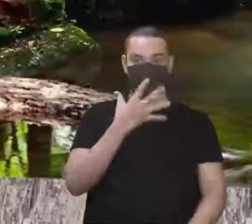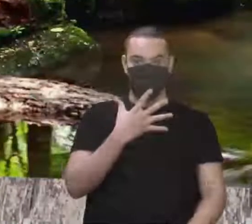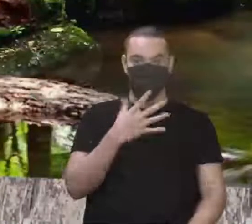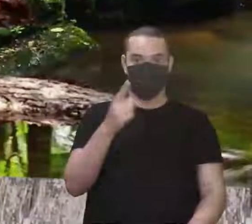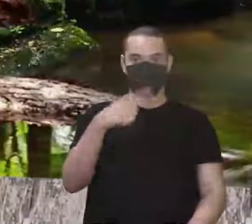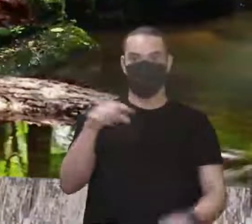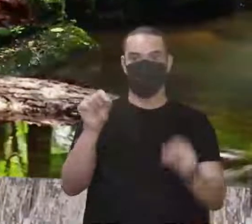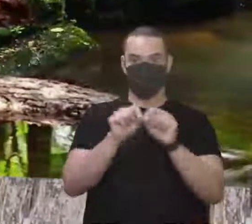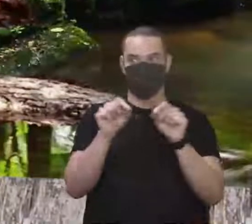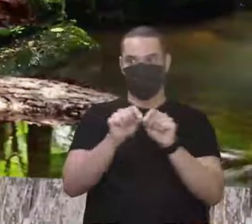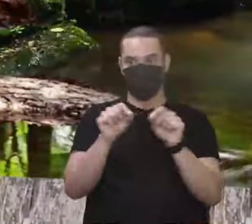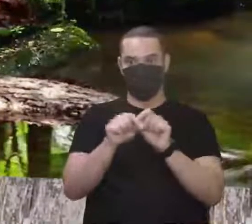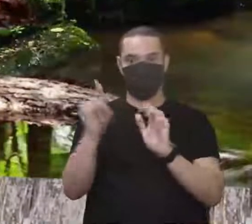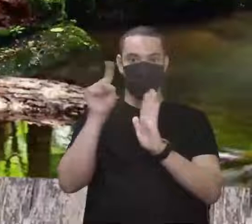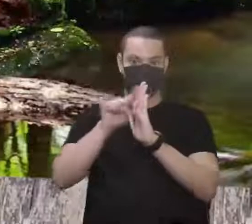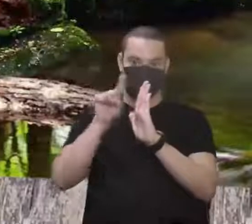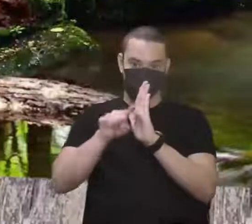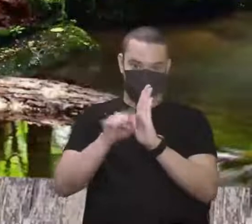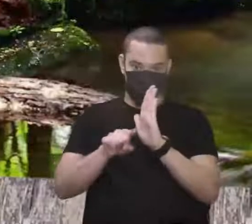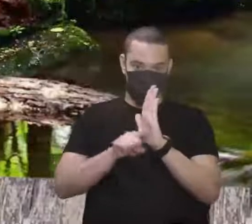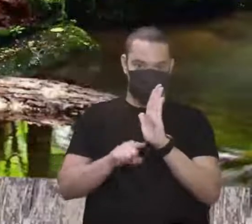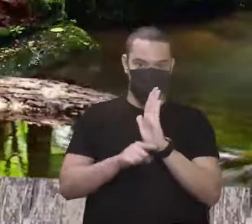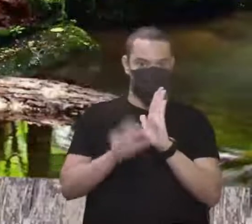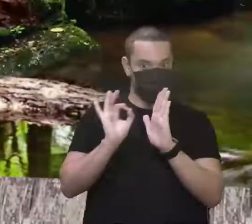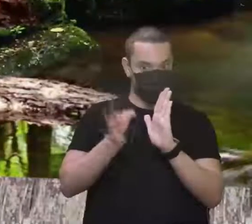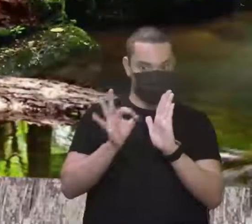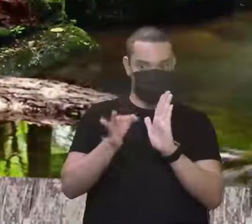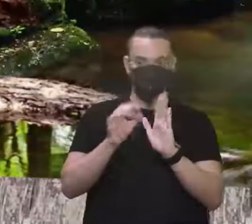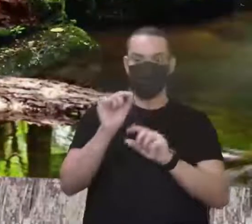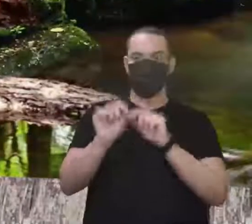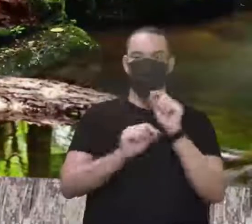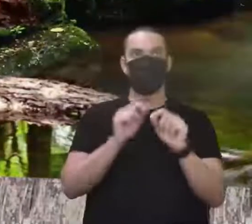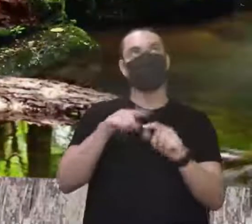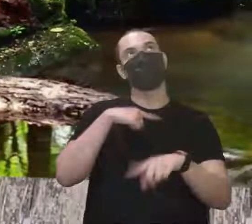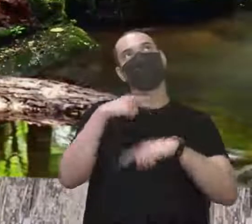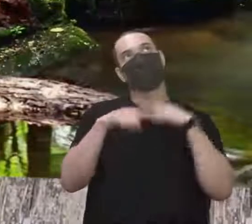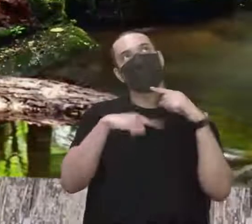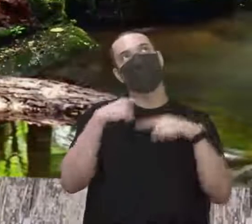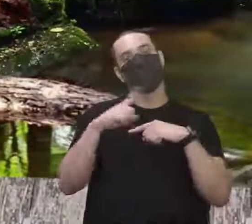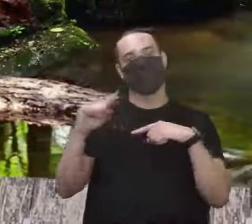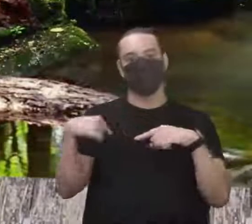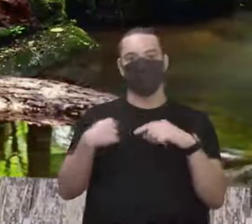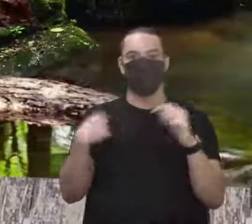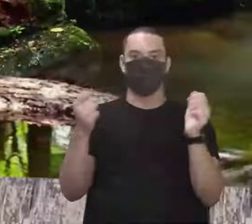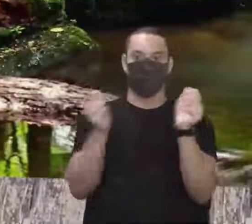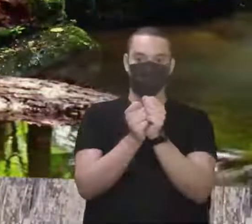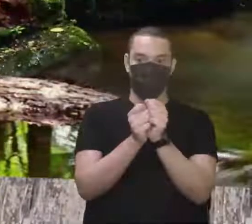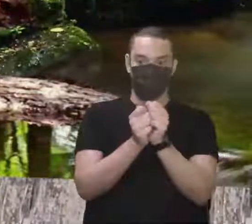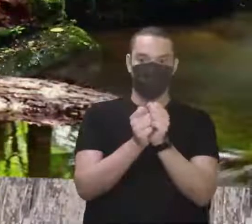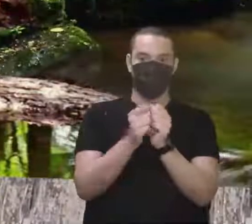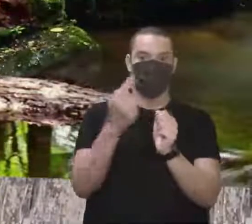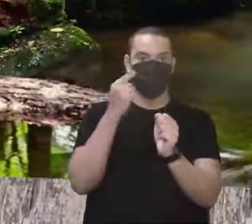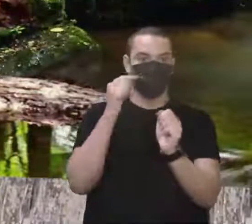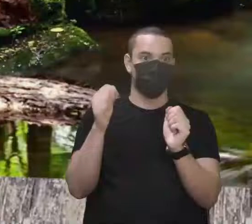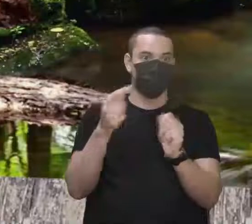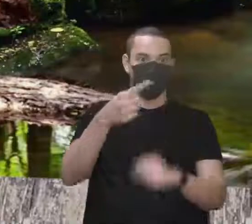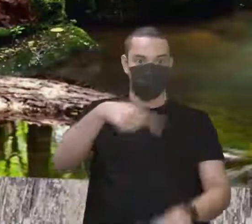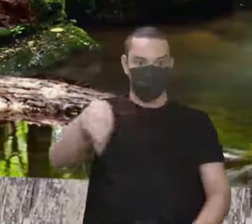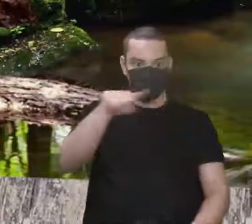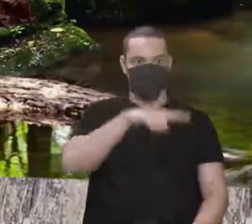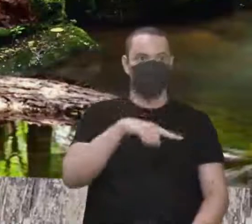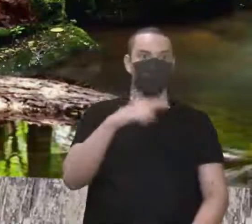estar trabalhando essas questões. E aí, aquilo que ficou ainda em dúvida, a gente vai juntamente aqui construindo com